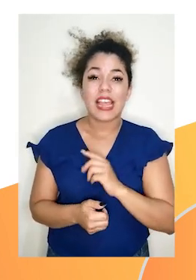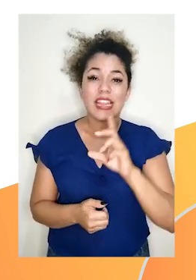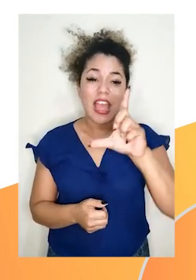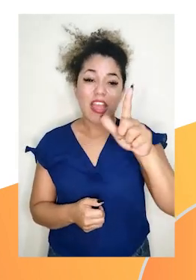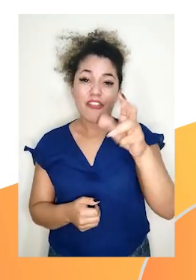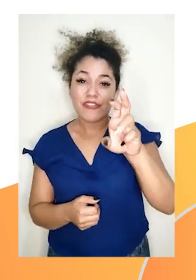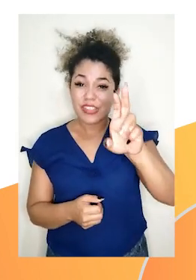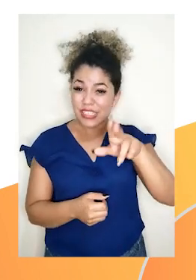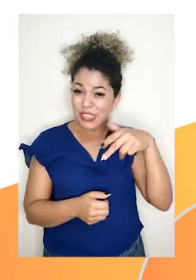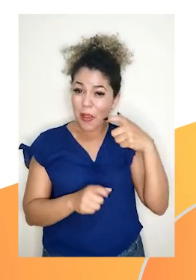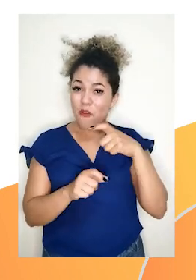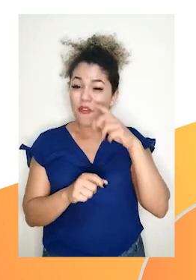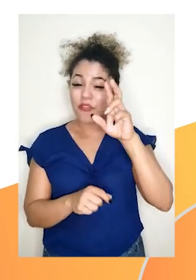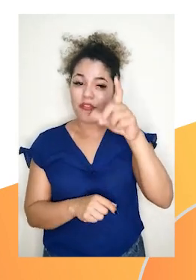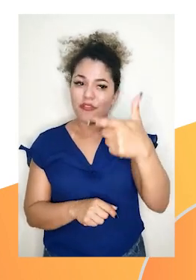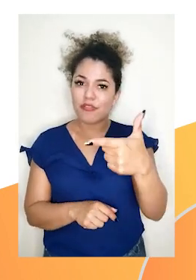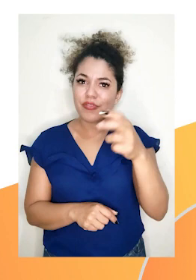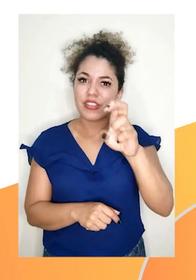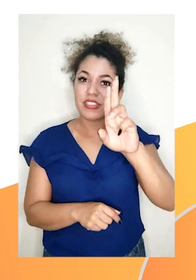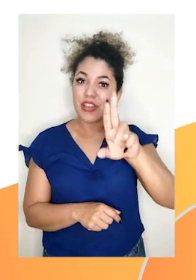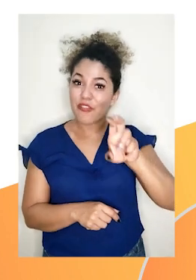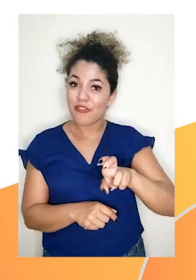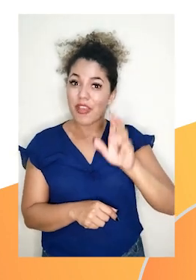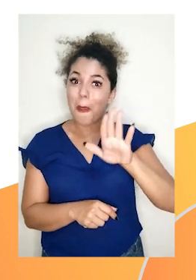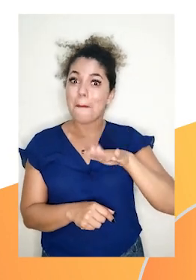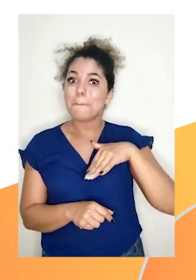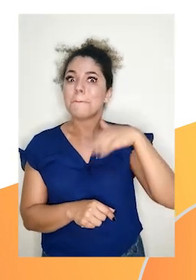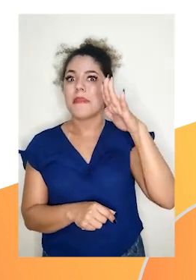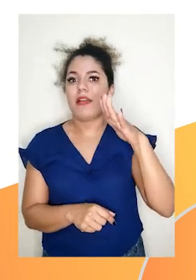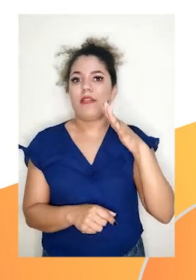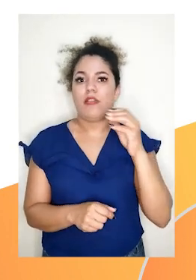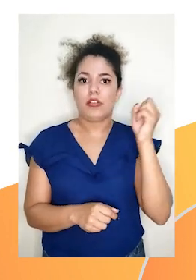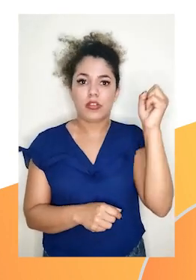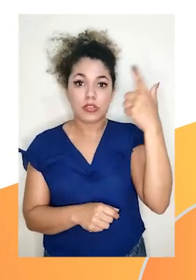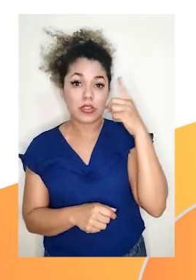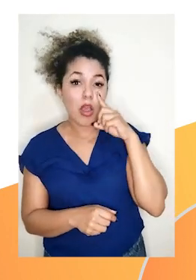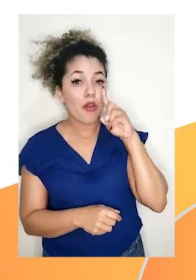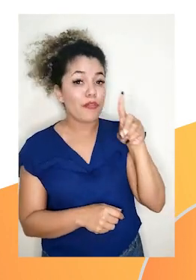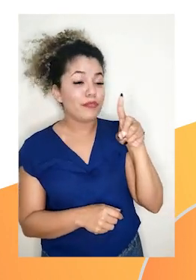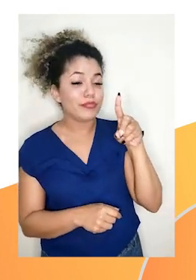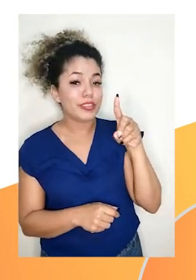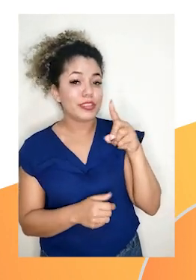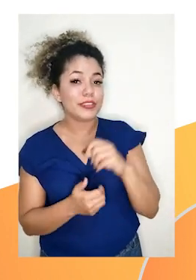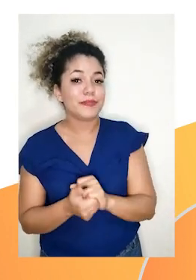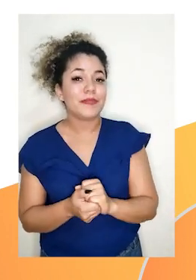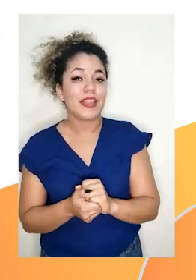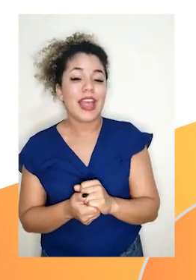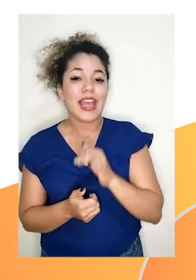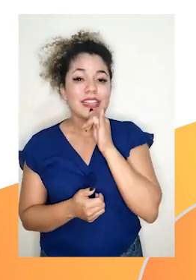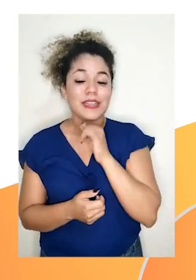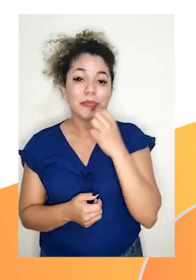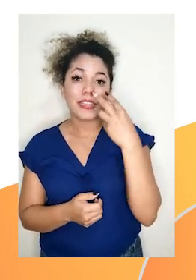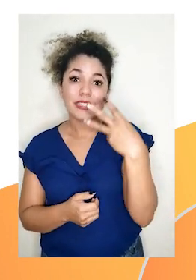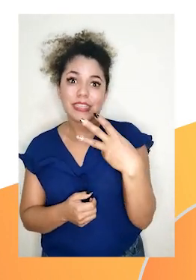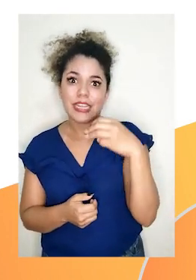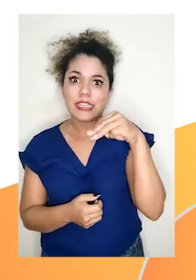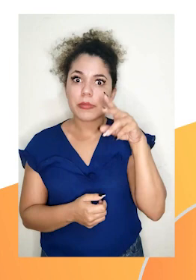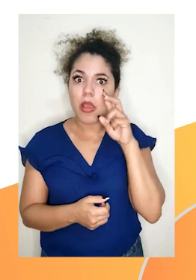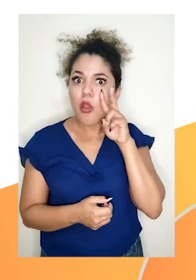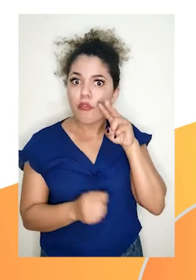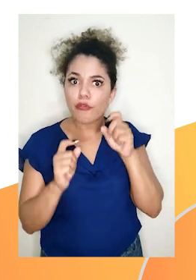a massa do Sol. Aqui nós temos a representação de uma estrela das constelações das Três Marias. Olha o tamanho